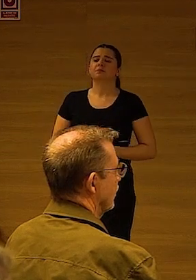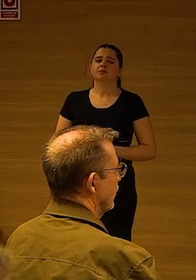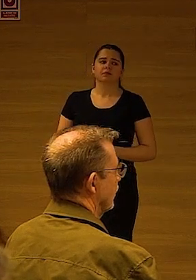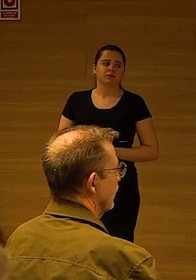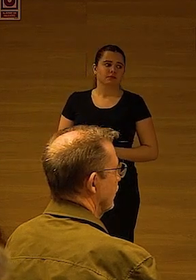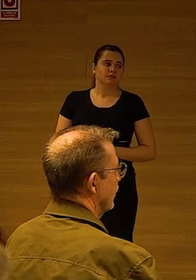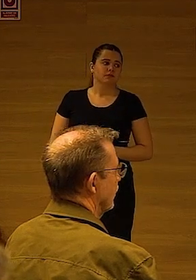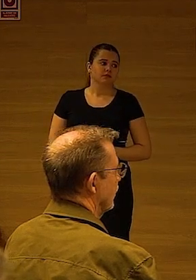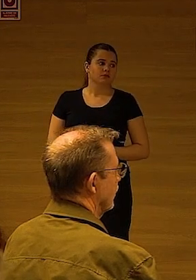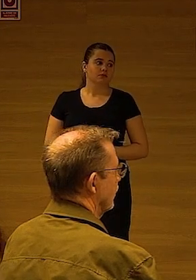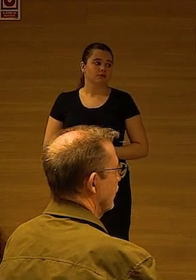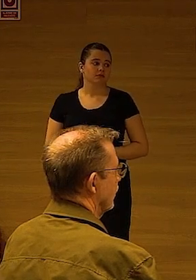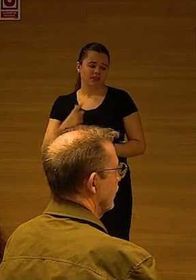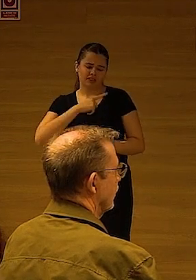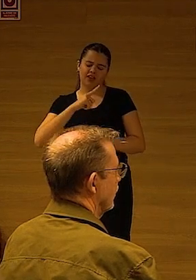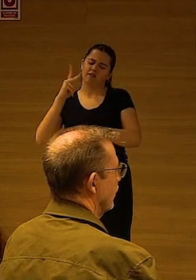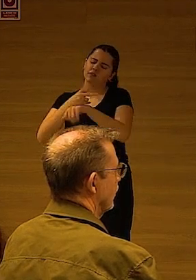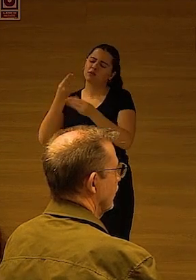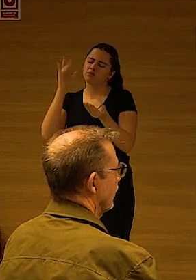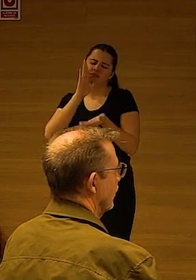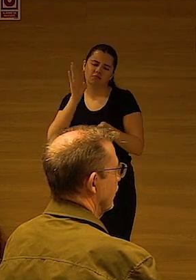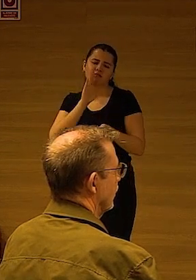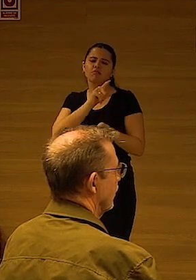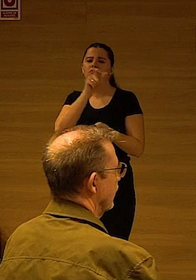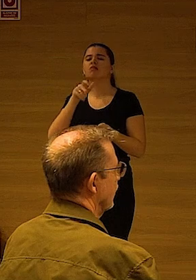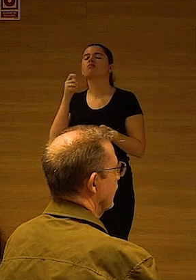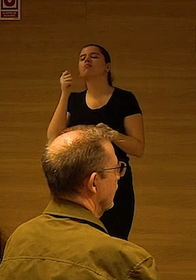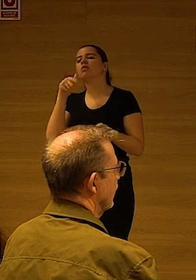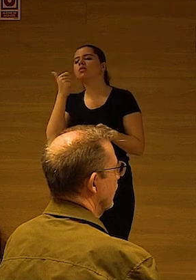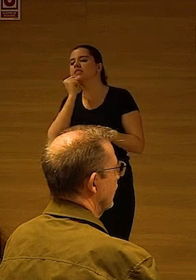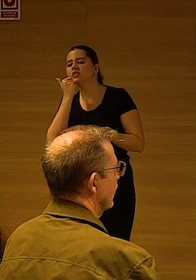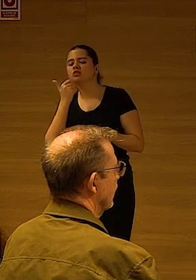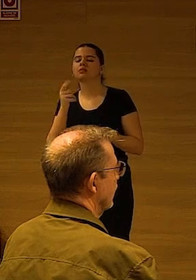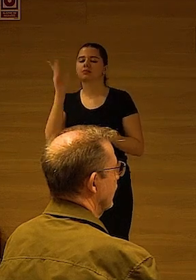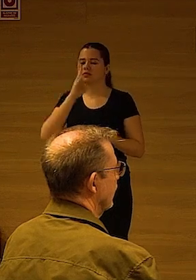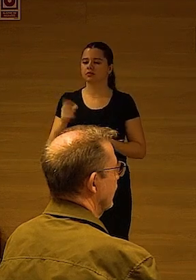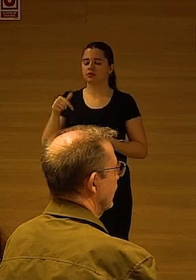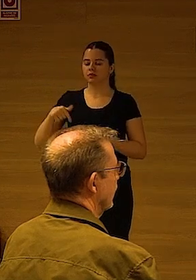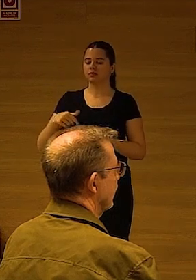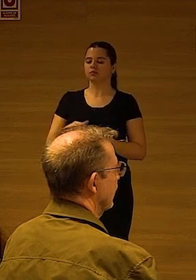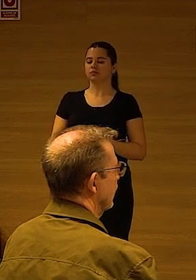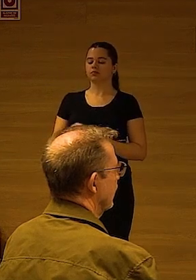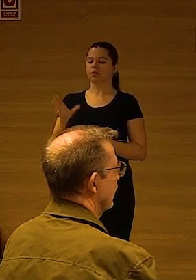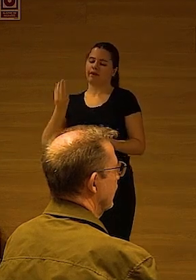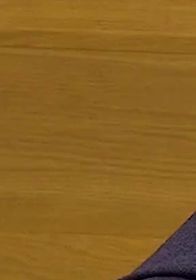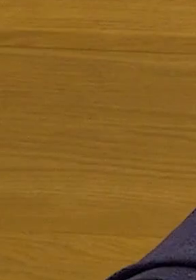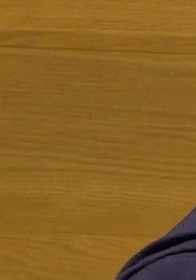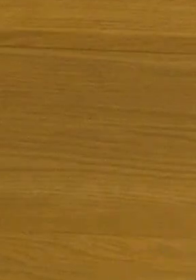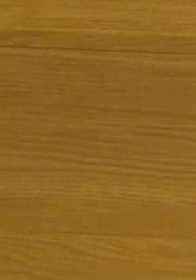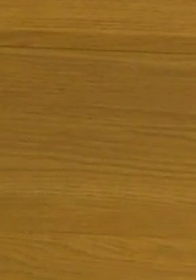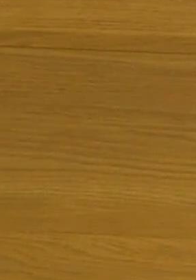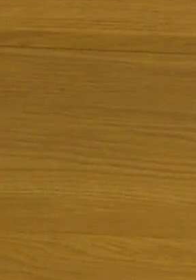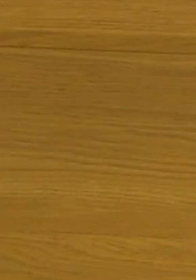legal do cientista brasileiro nosso, o Nicoleles. Ele fala o seguinte, que a inteligência artificial não é